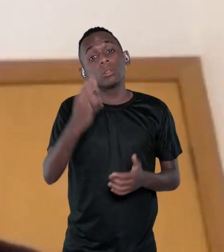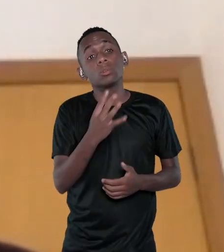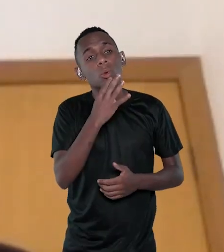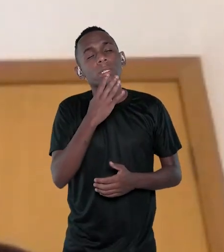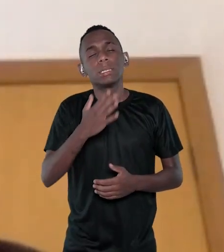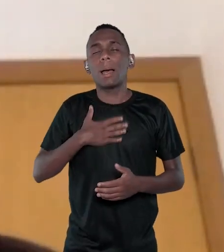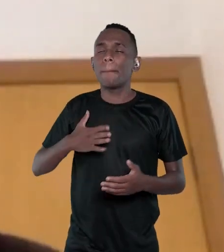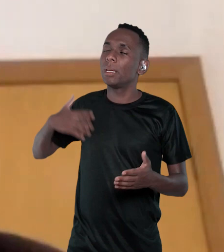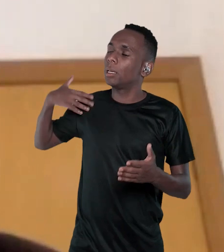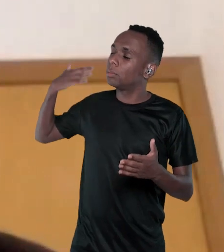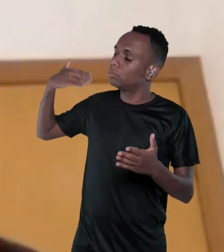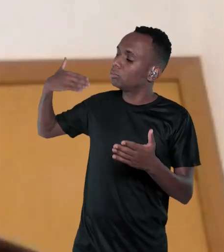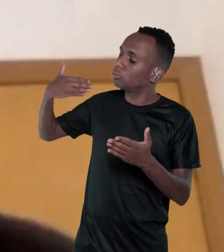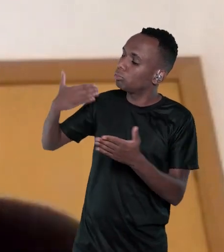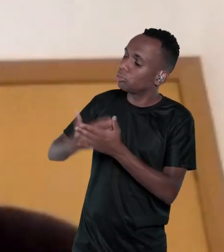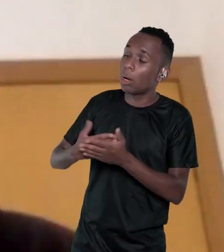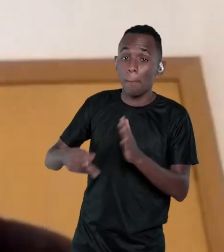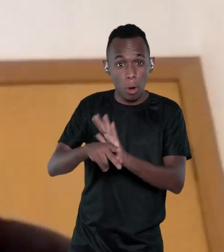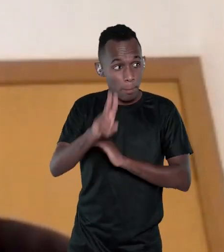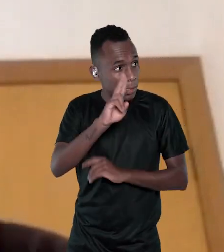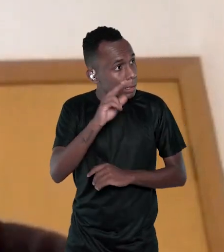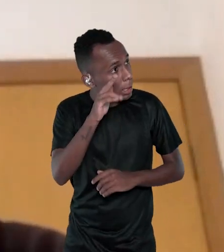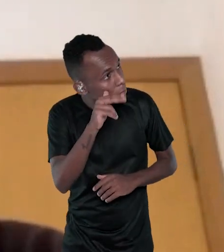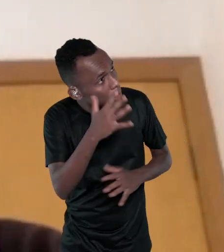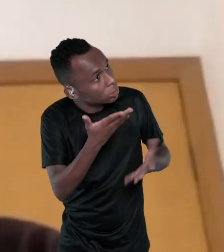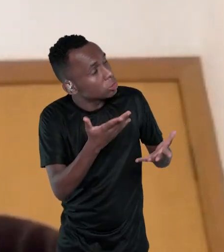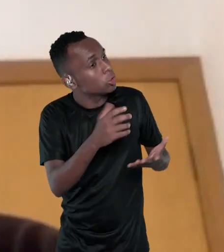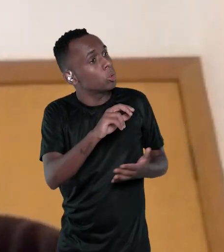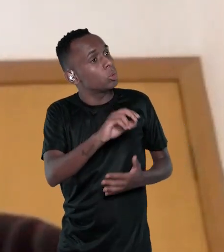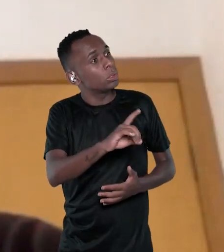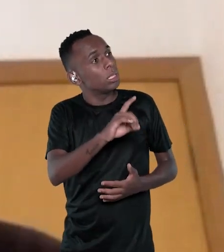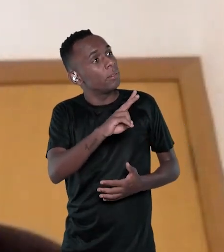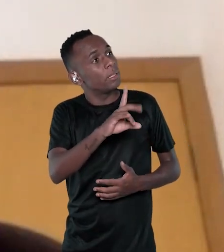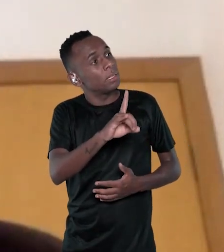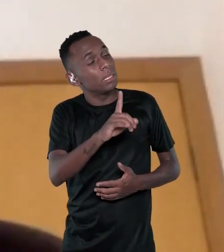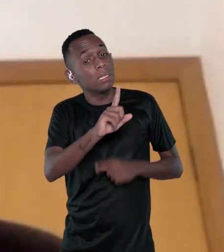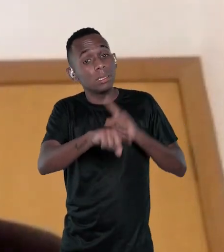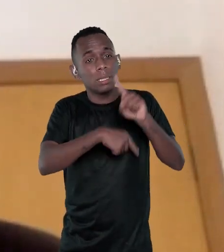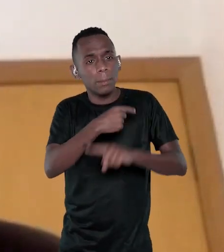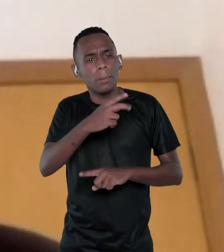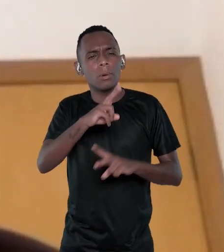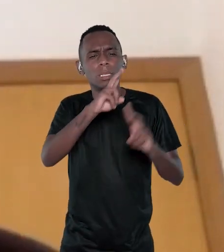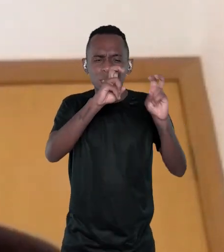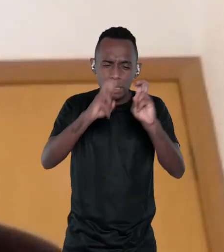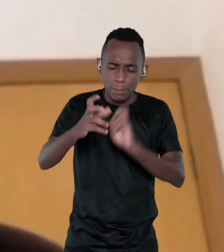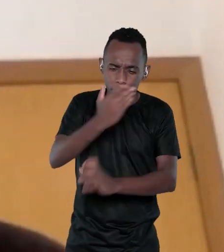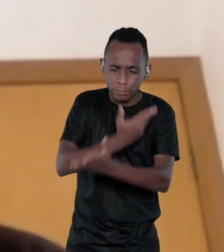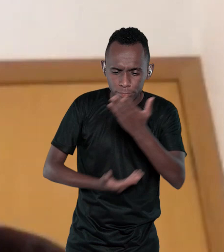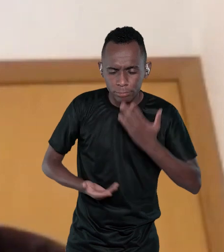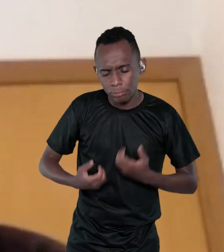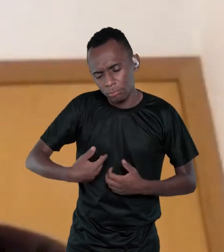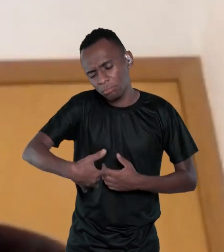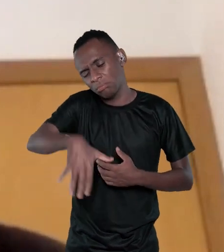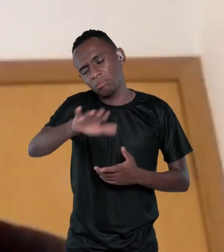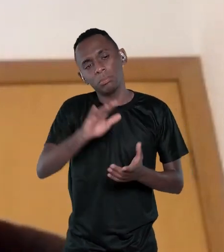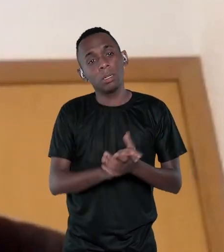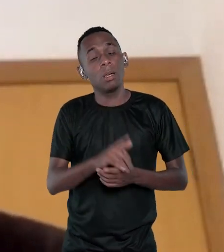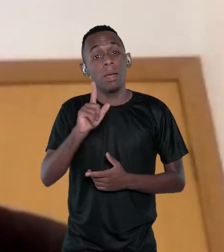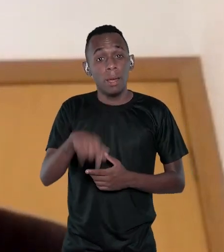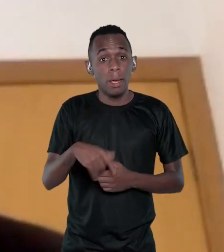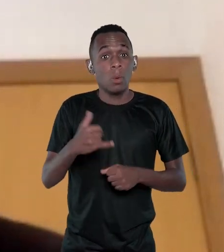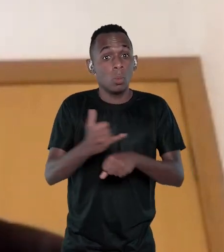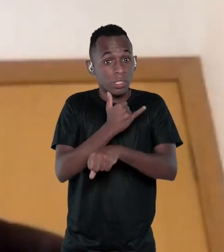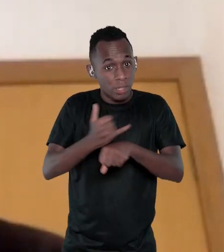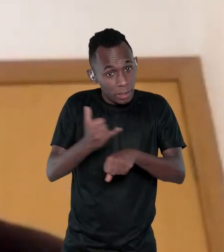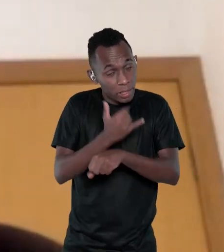e, as pessoas conhecem a minha trajetória pelo DVD. E a gente debulha,